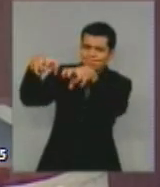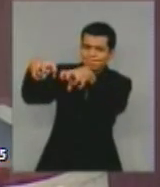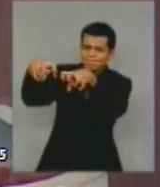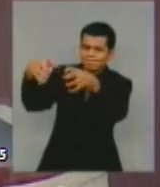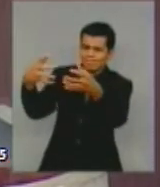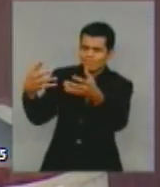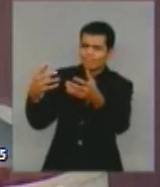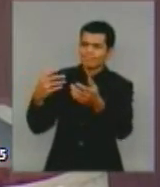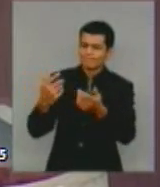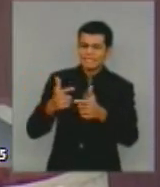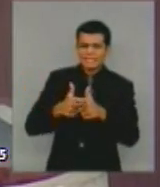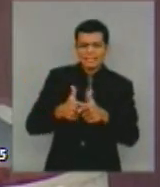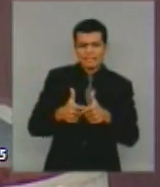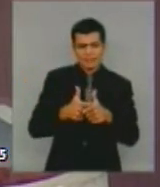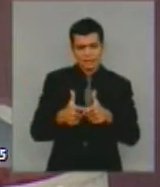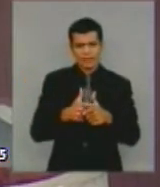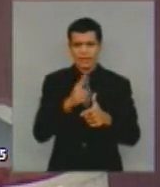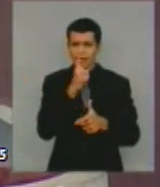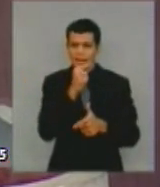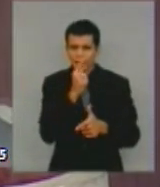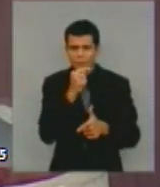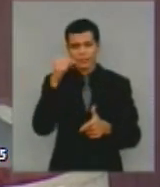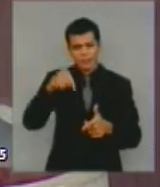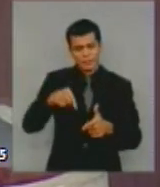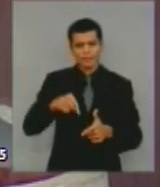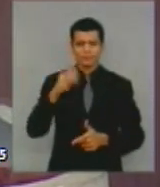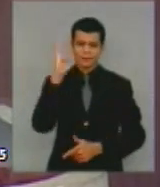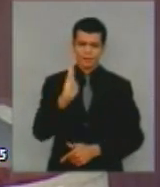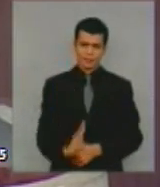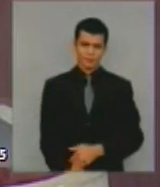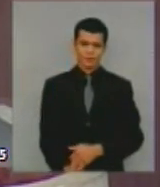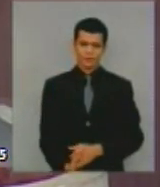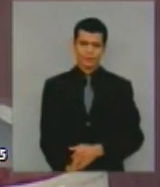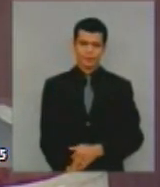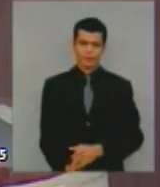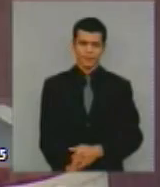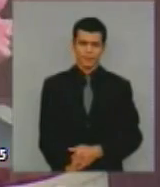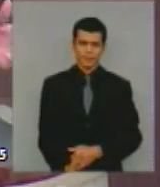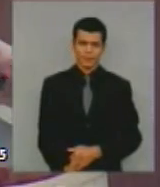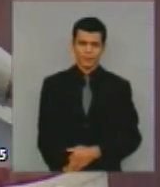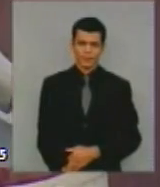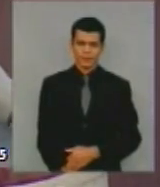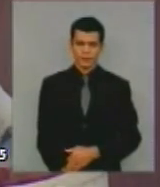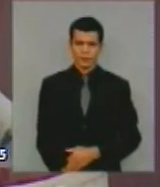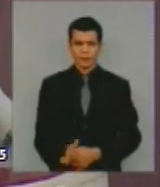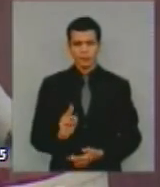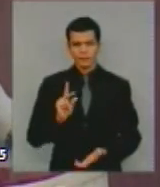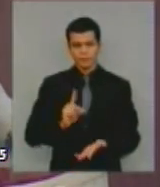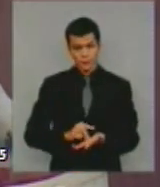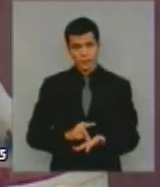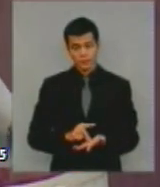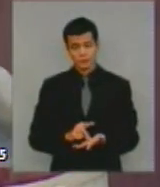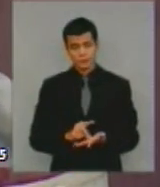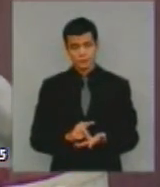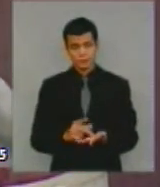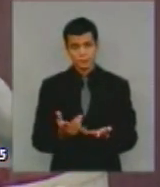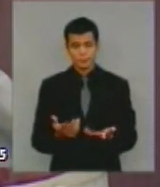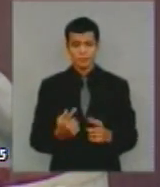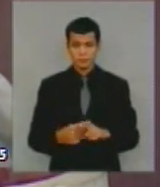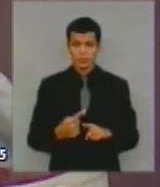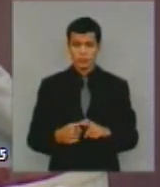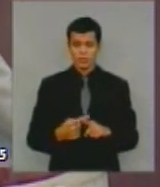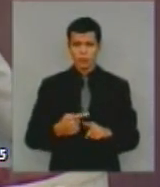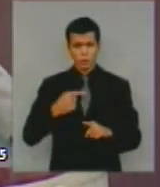que existe hoje no Brasil. E, de fato, vemos, não só nós,